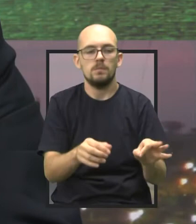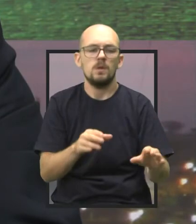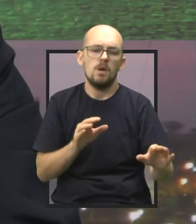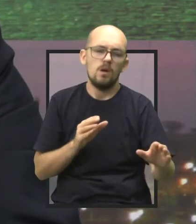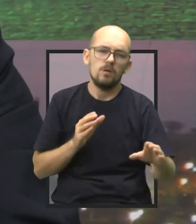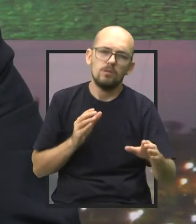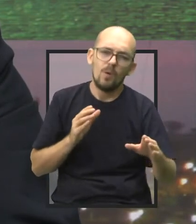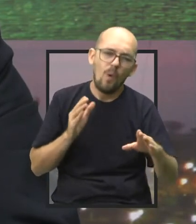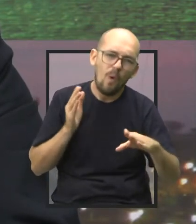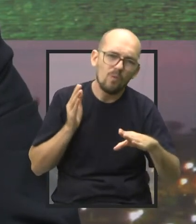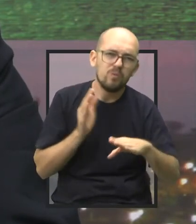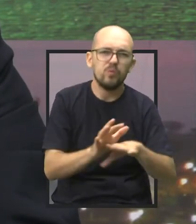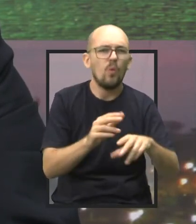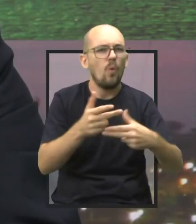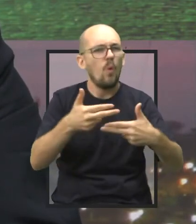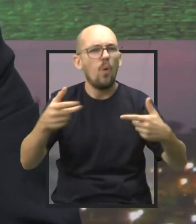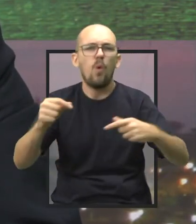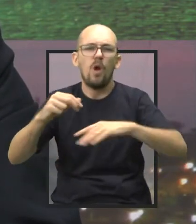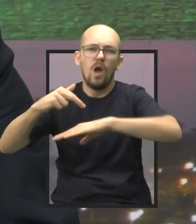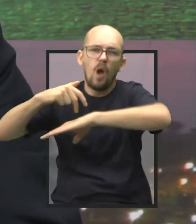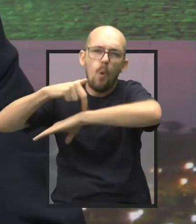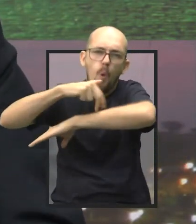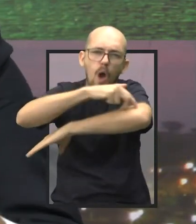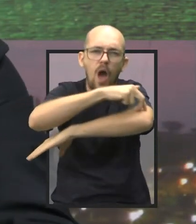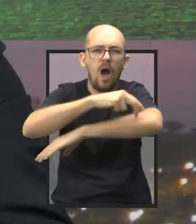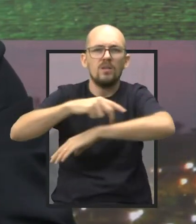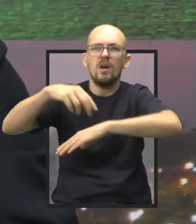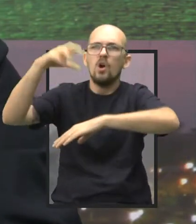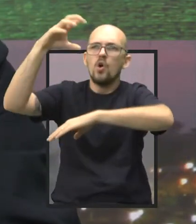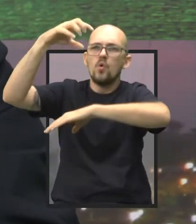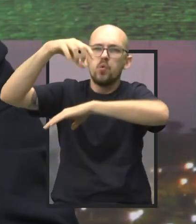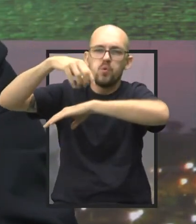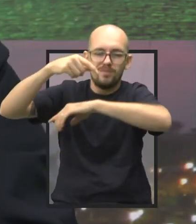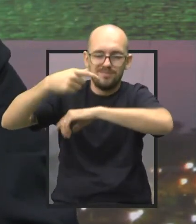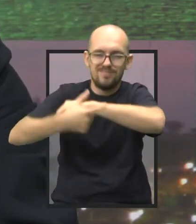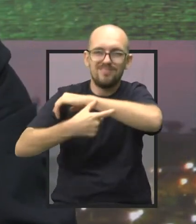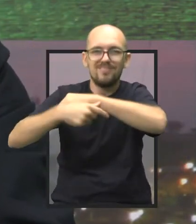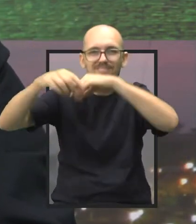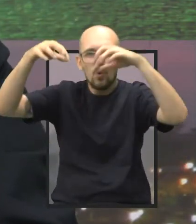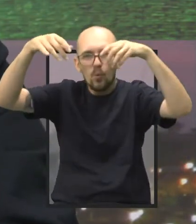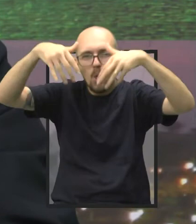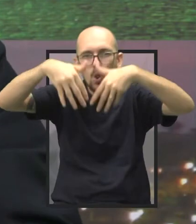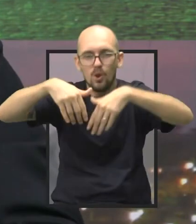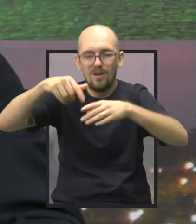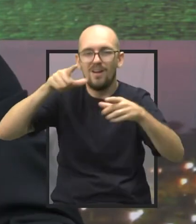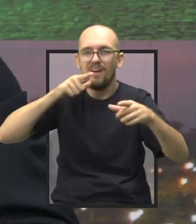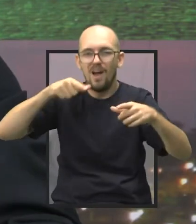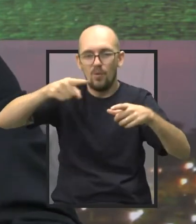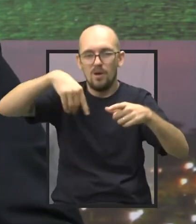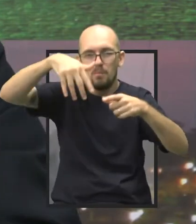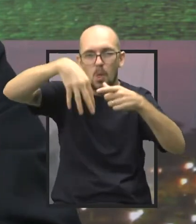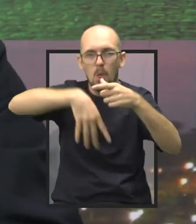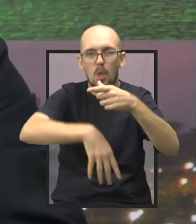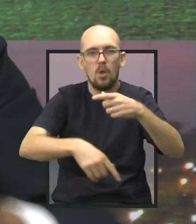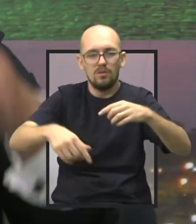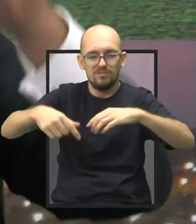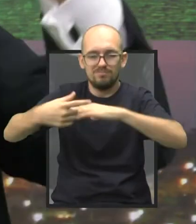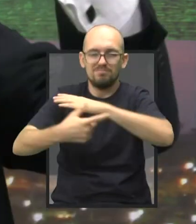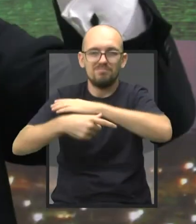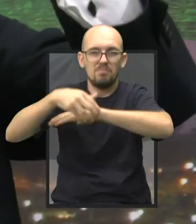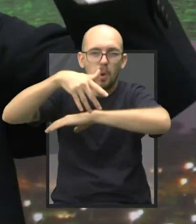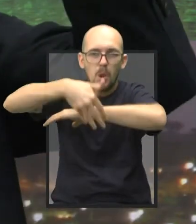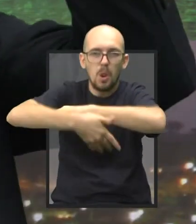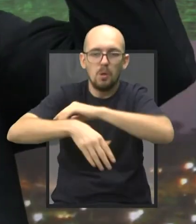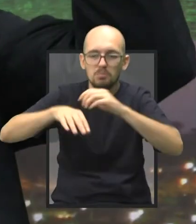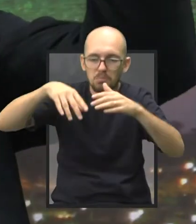guia, sarjeta, saneamento, água, esgoto e os equipamentos públicos, né, Val? Que isso é muito importante, não dá para a gente colocar